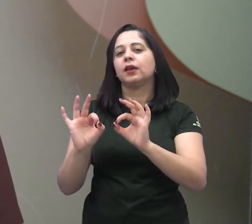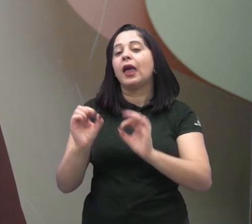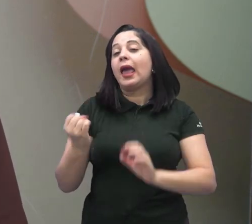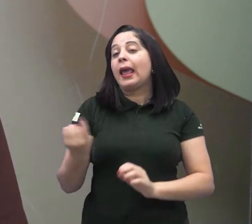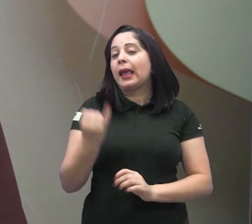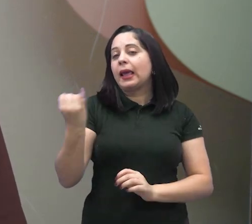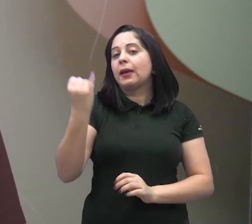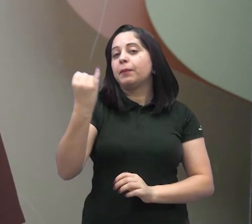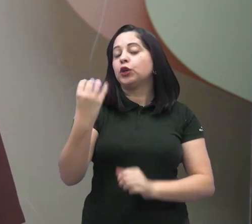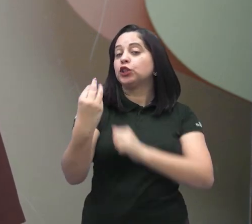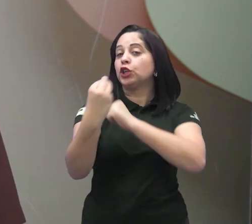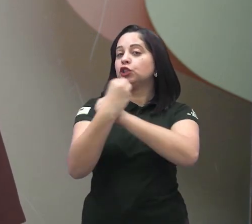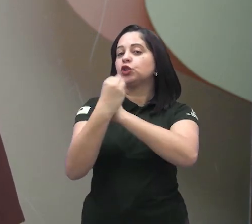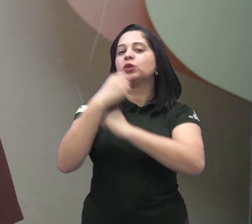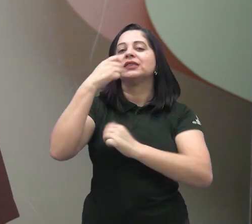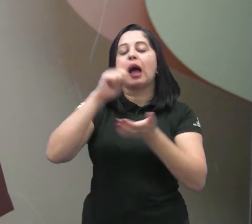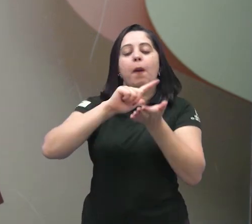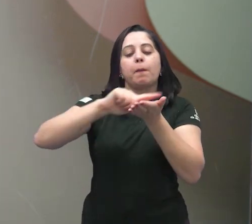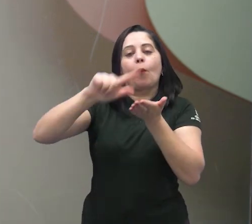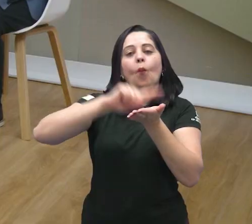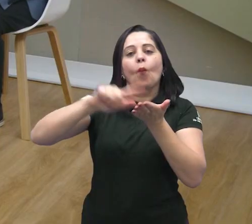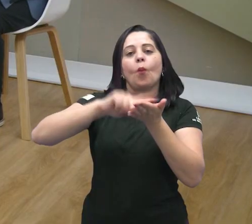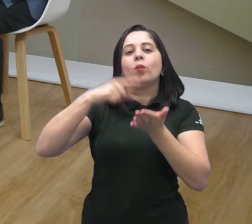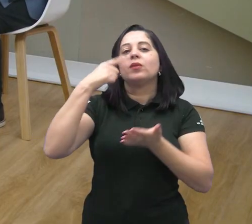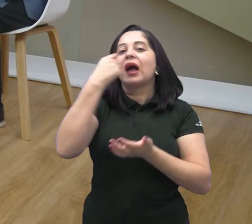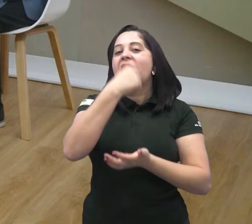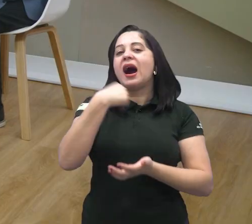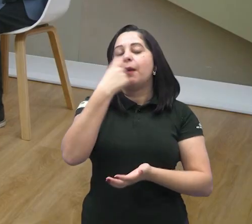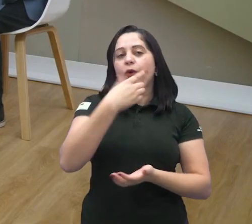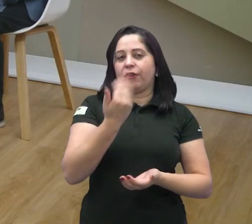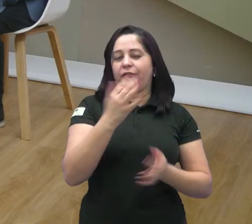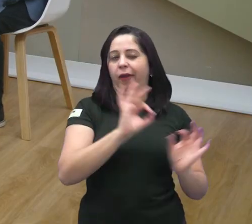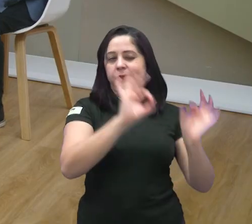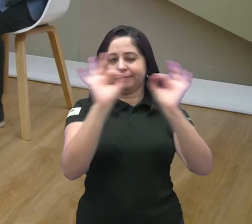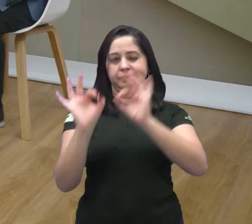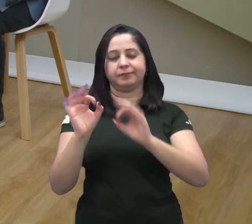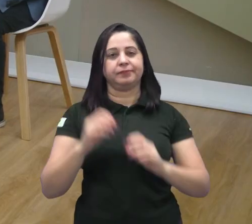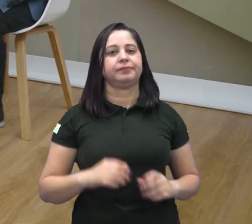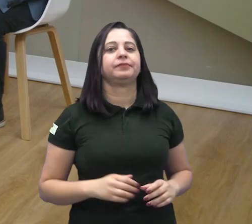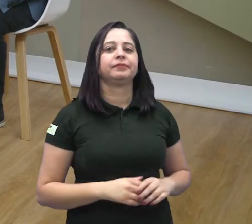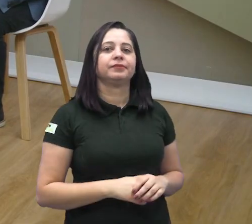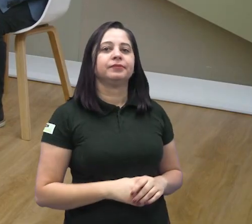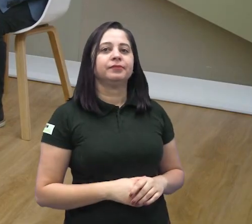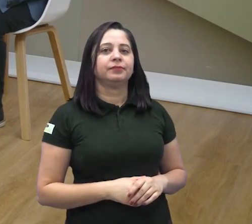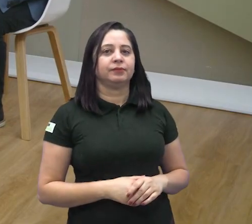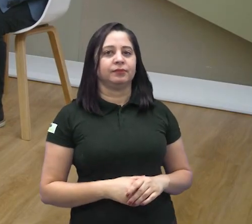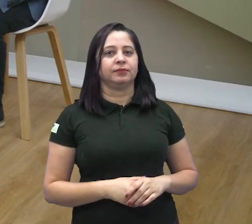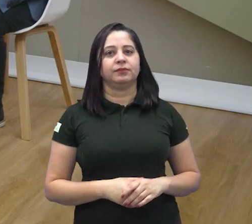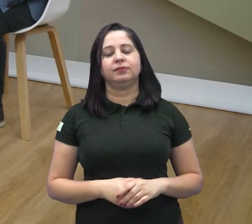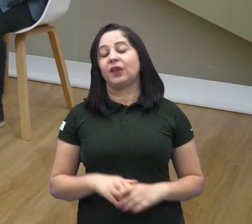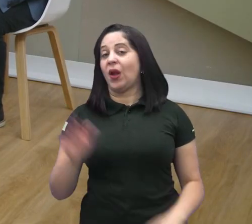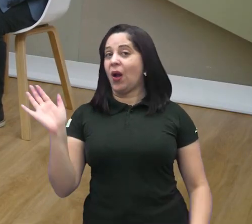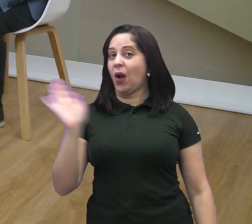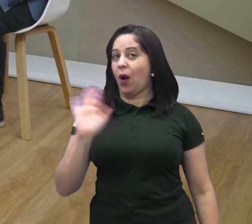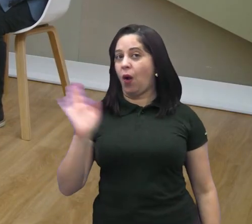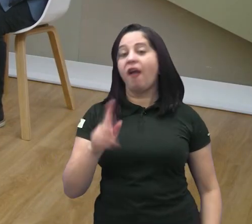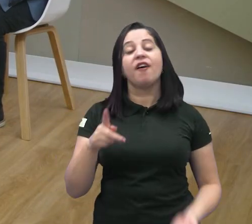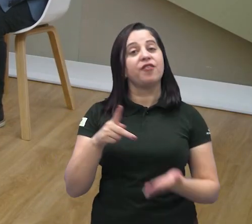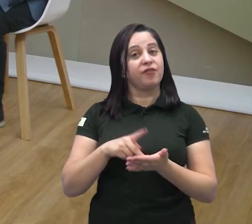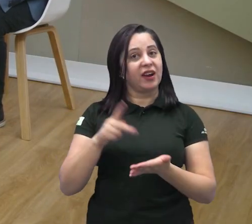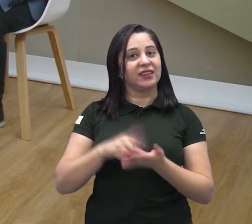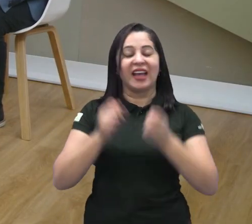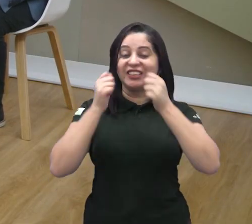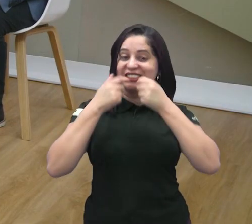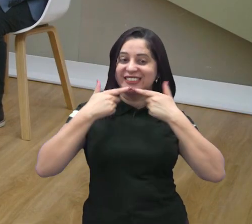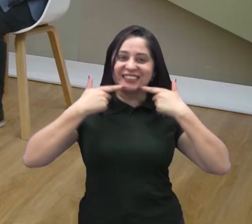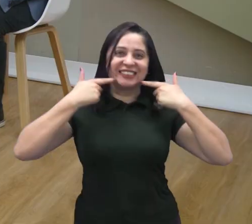profissional na prevenção das doenças bucais? Doutor, vamos conferir? Vamos lá. Oi, Gi. Pois é, o sorriso bonito